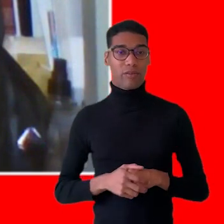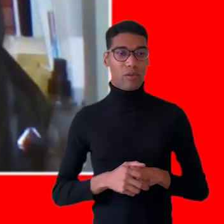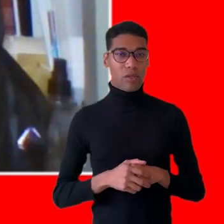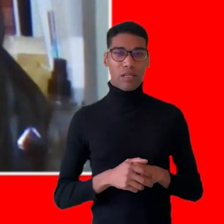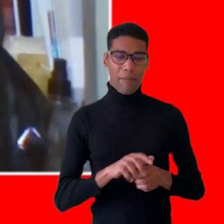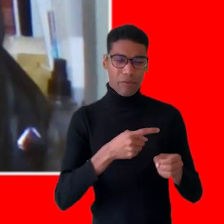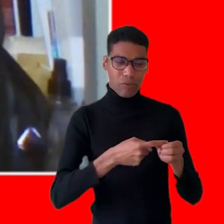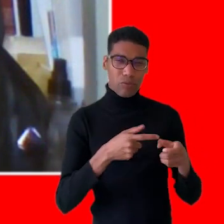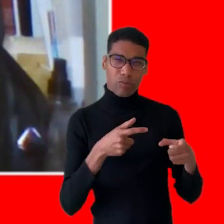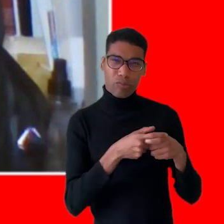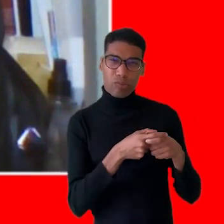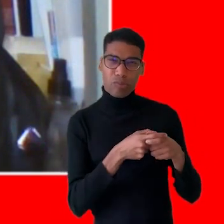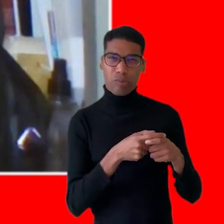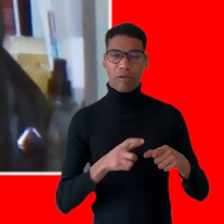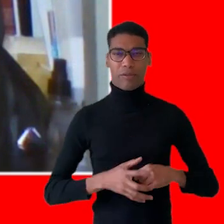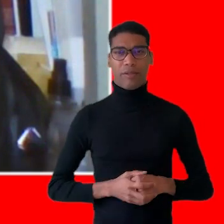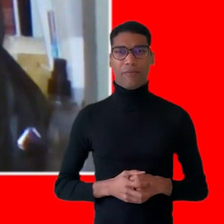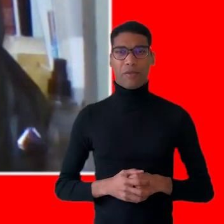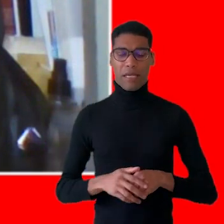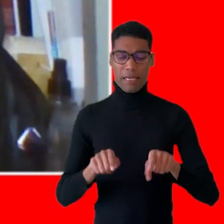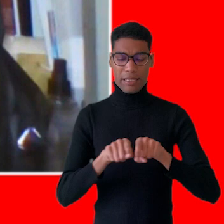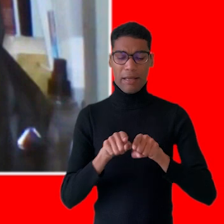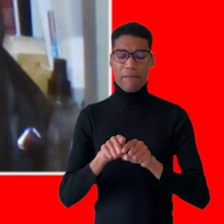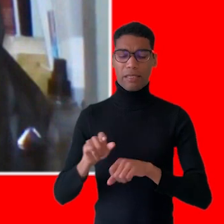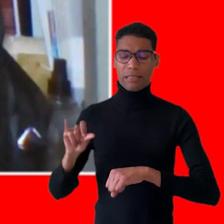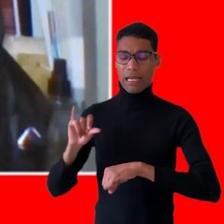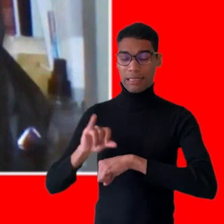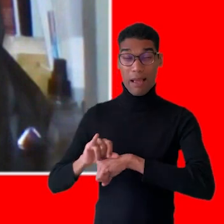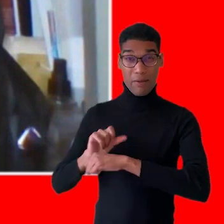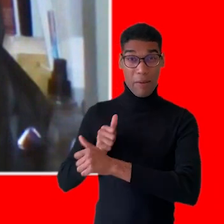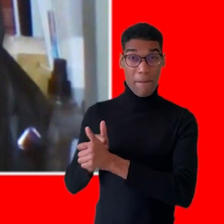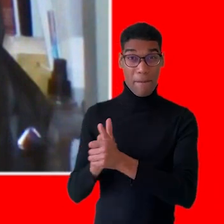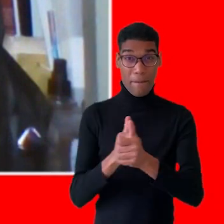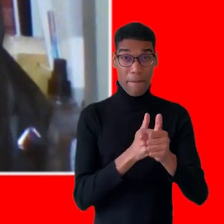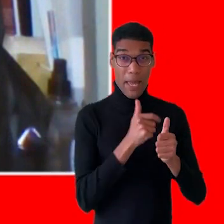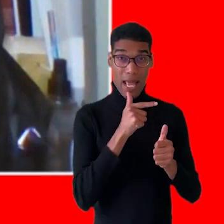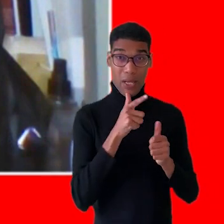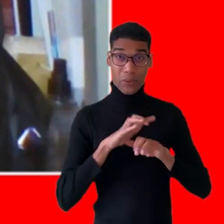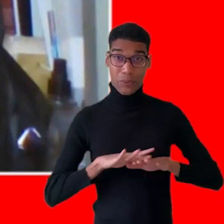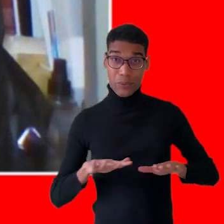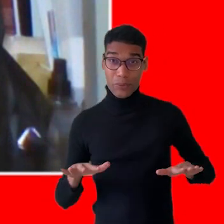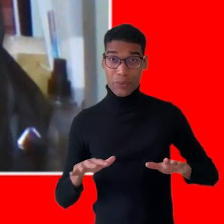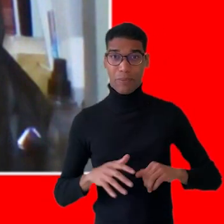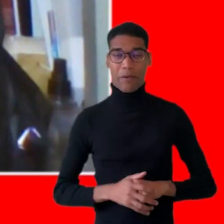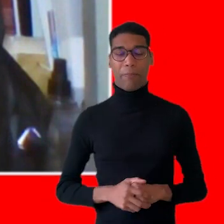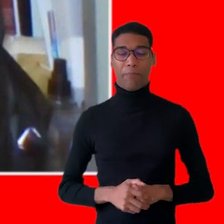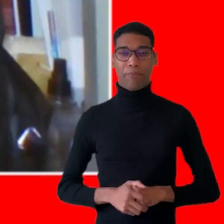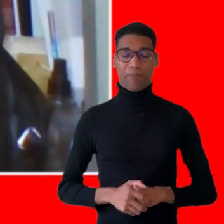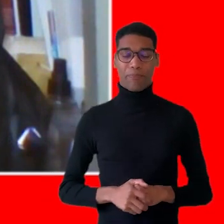dos vilarejos e das capitais litorâneas.